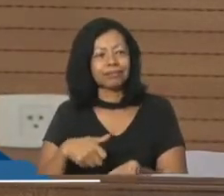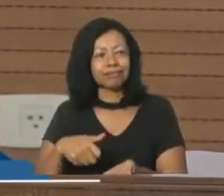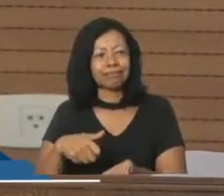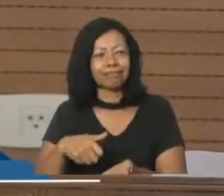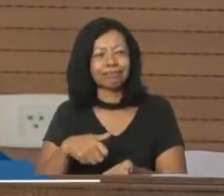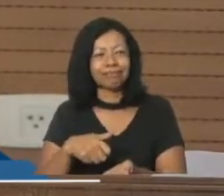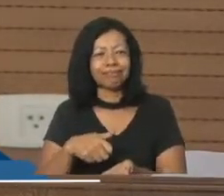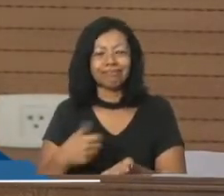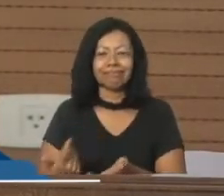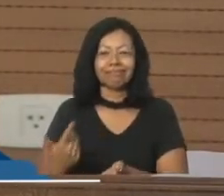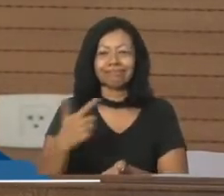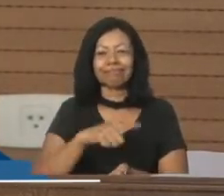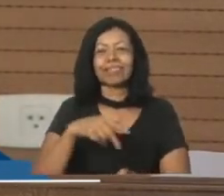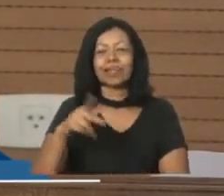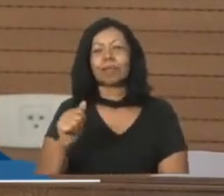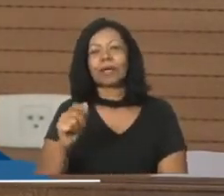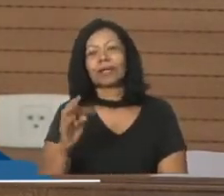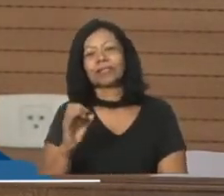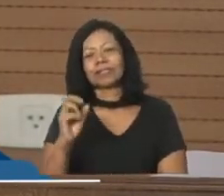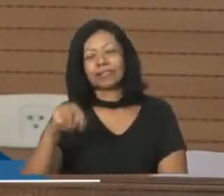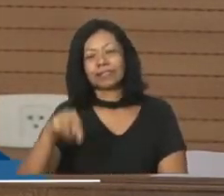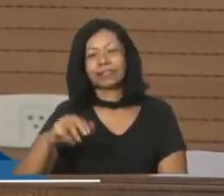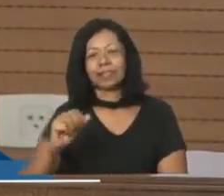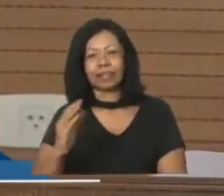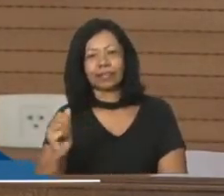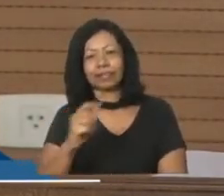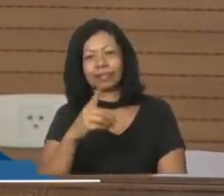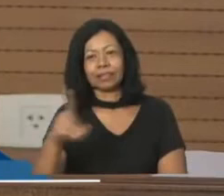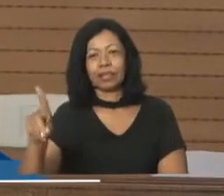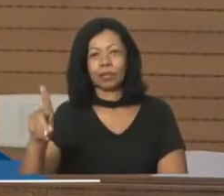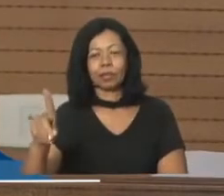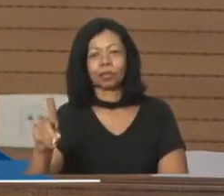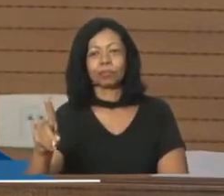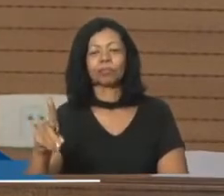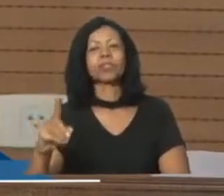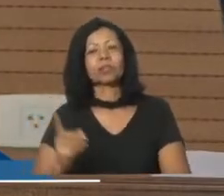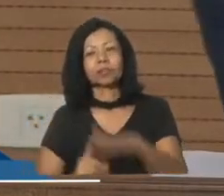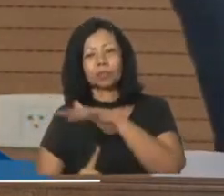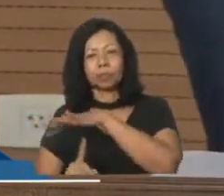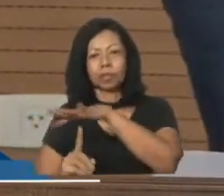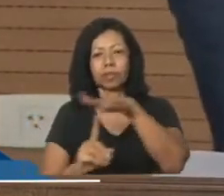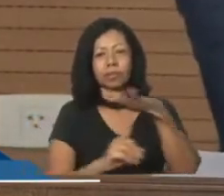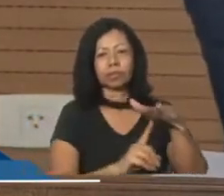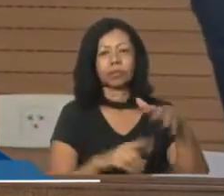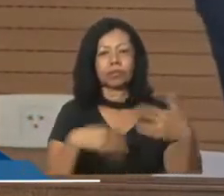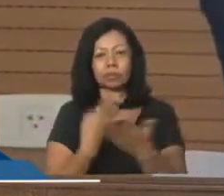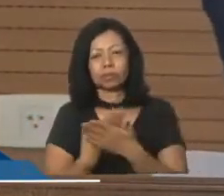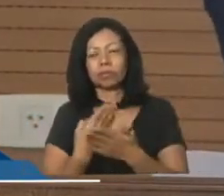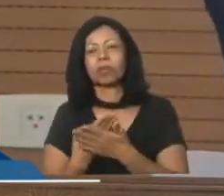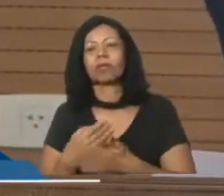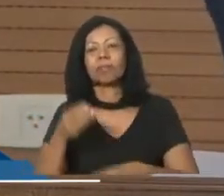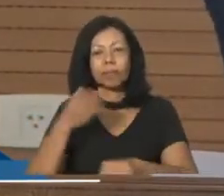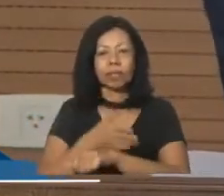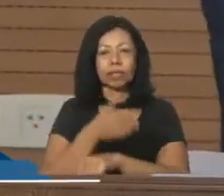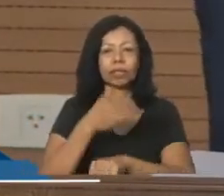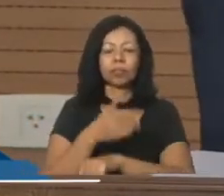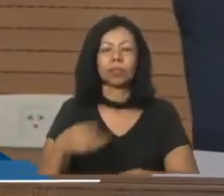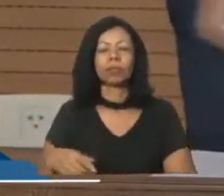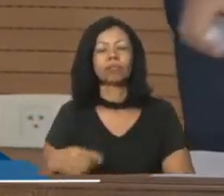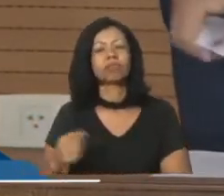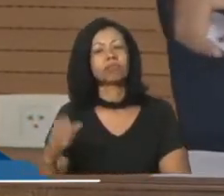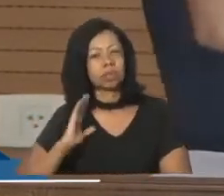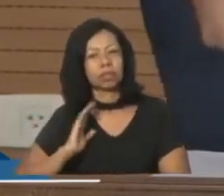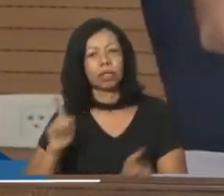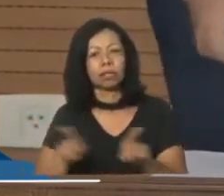de atuação, a patinação artística Parque dos Sonhos já participou de diversas competições no município e também em outras cidades do